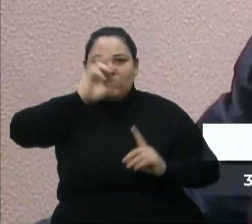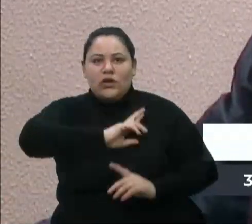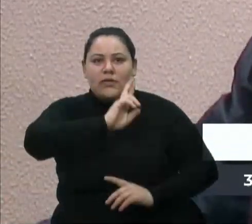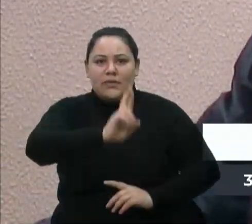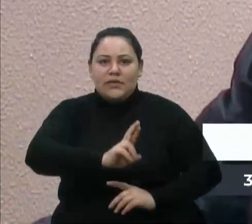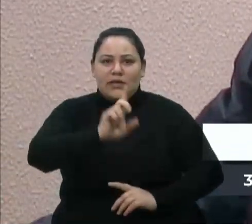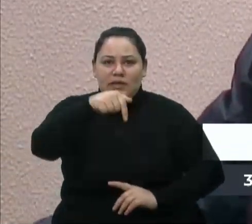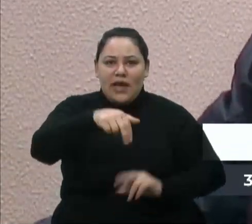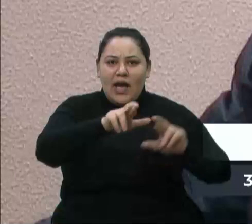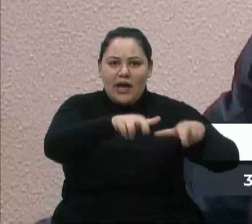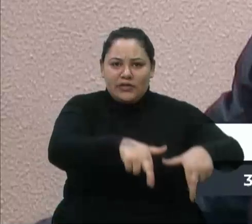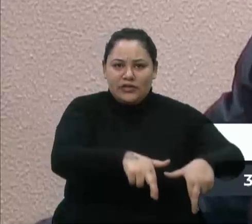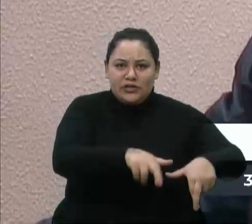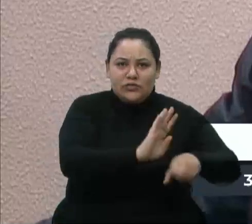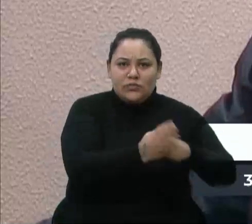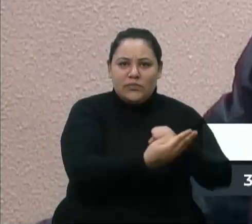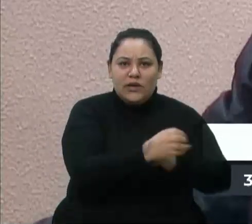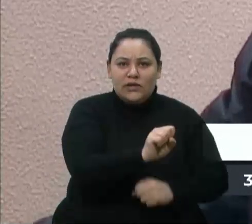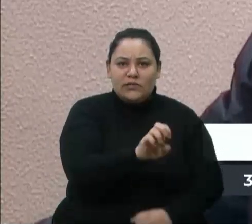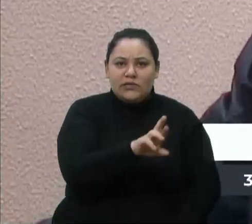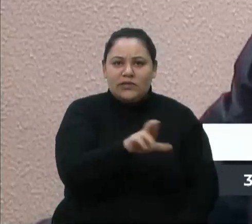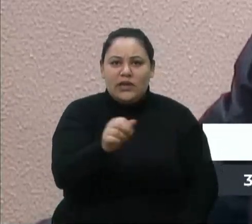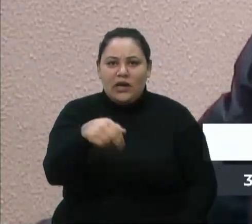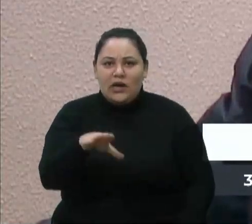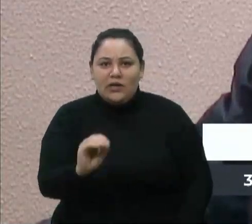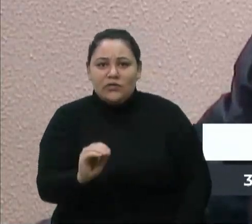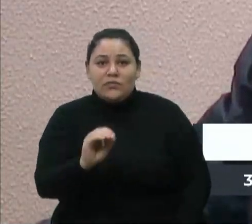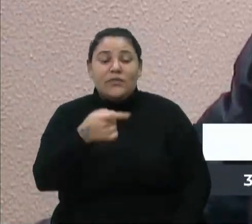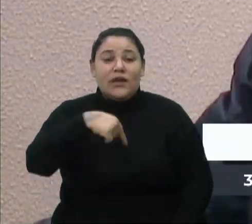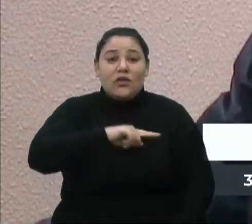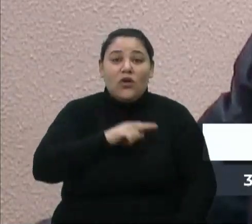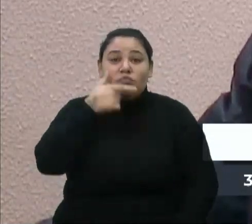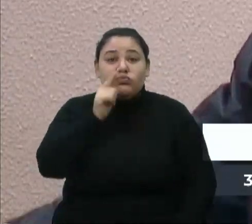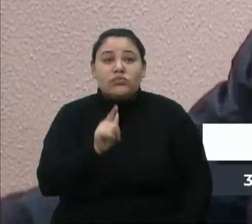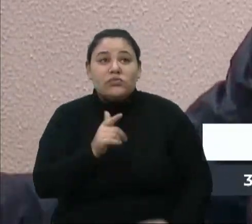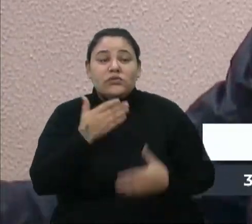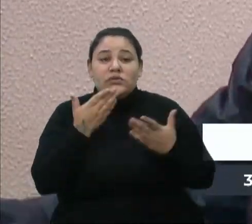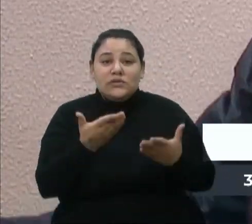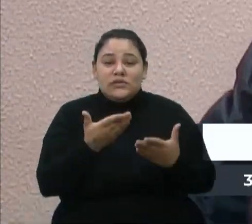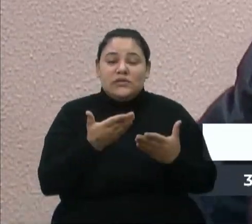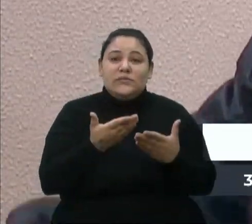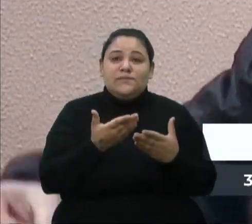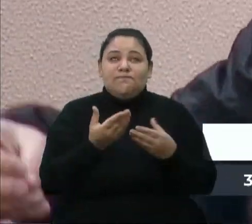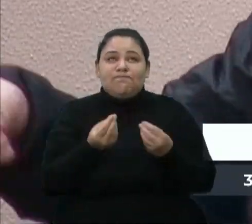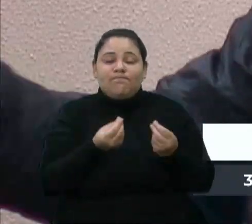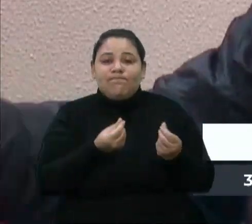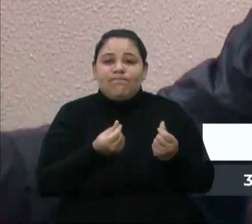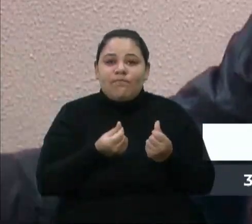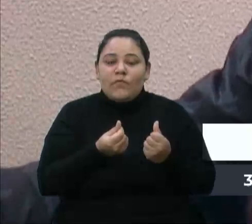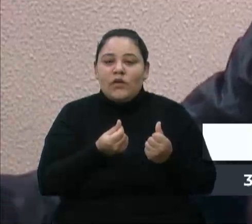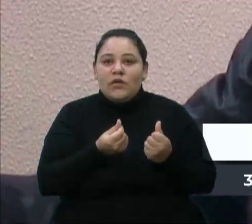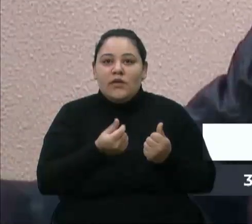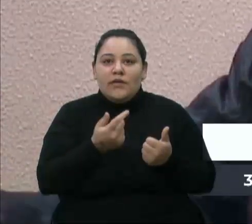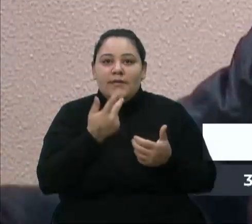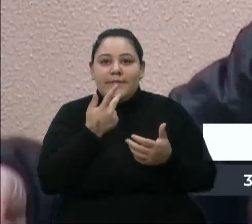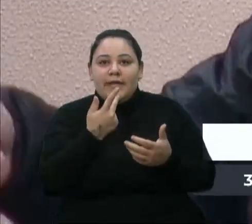representa aquela região, para que nós possamos ali, né, dar um, assim vamos dizer, dar o